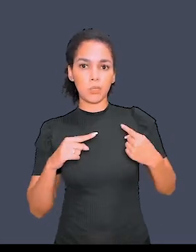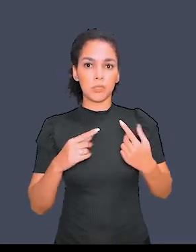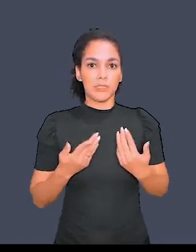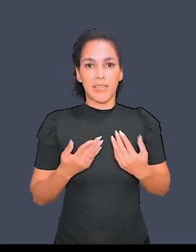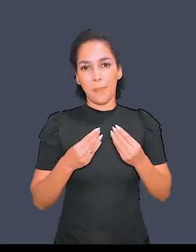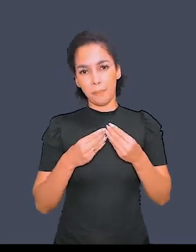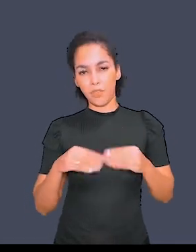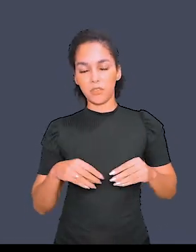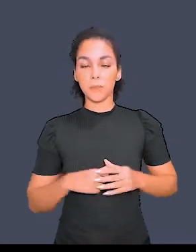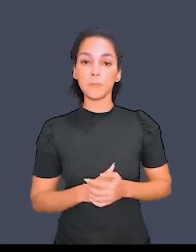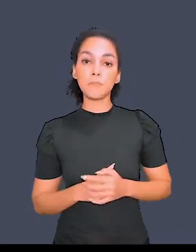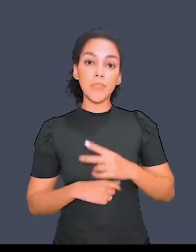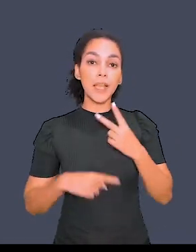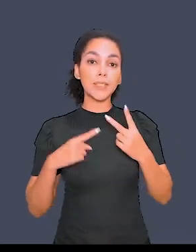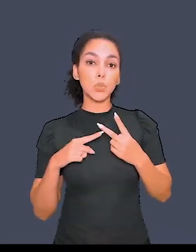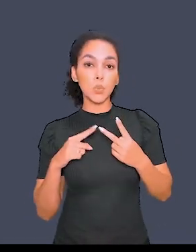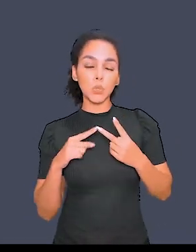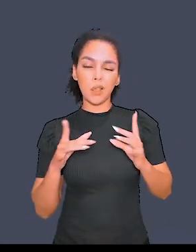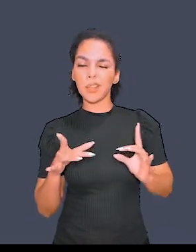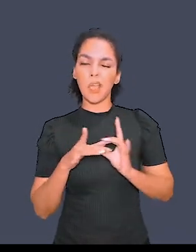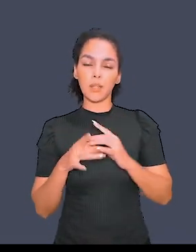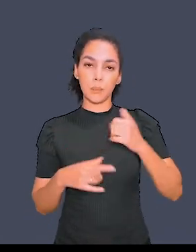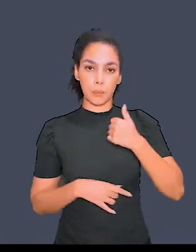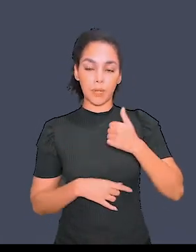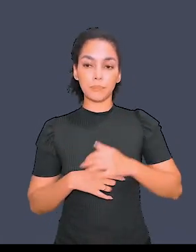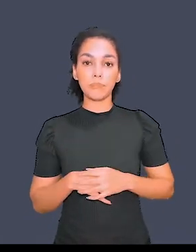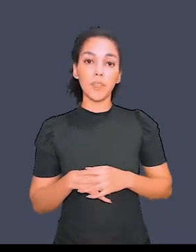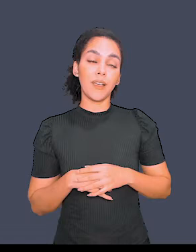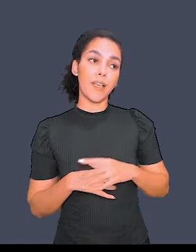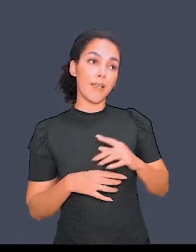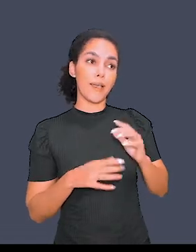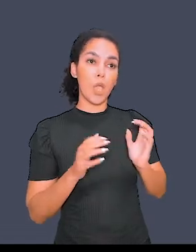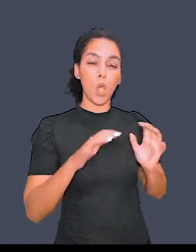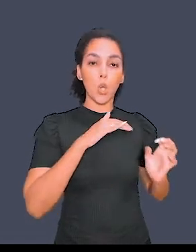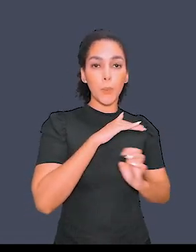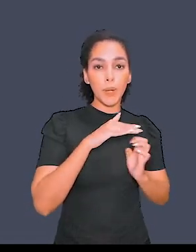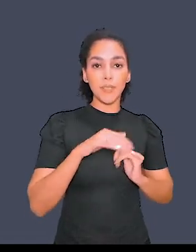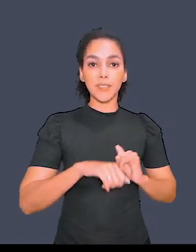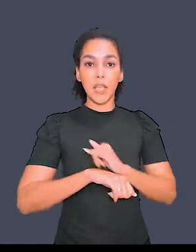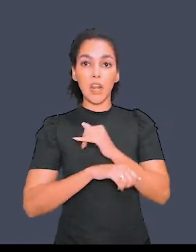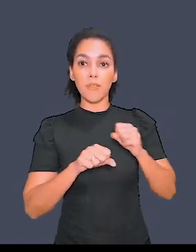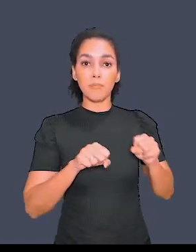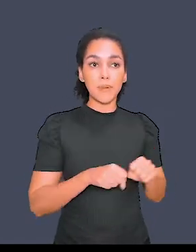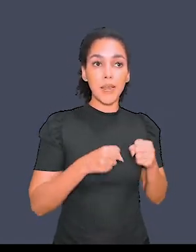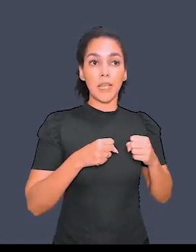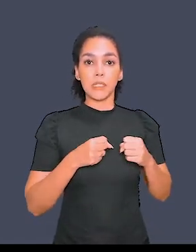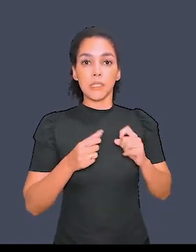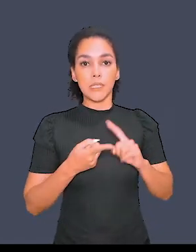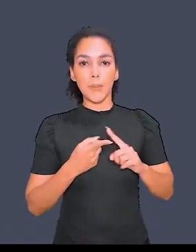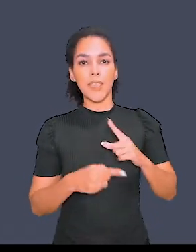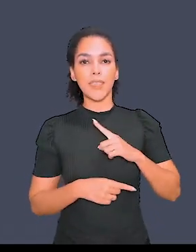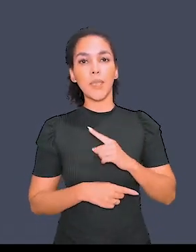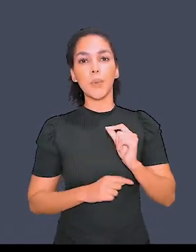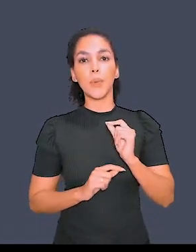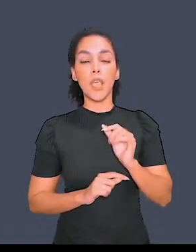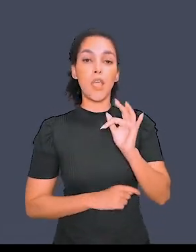a segunda situação também que está linkada com a primeira é, além da companhia aérea falir, do setor aéreo como um todo entrar em colapso, também tem a